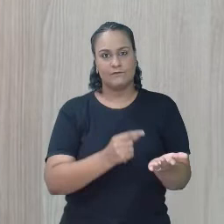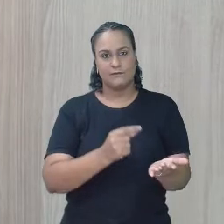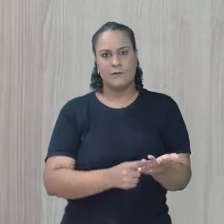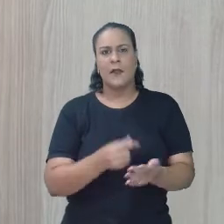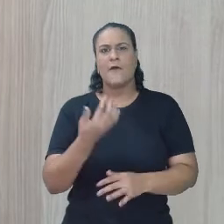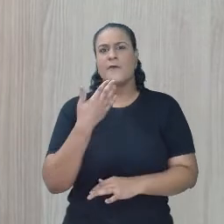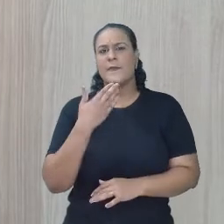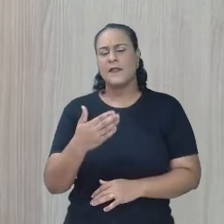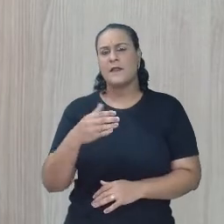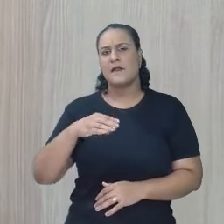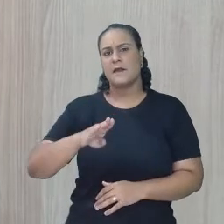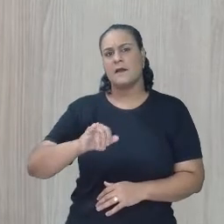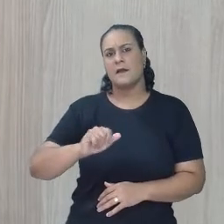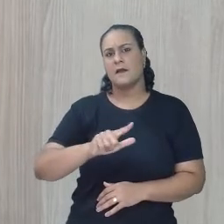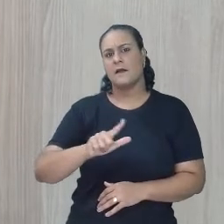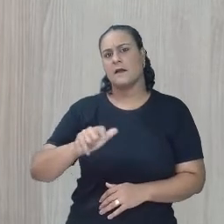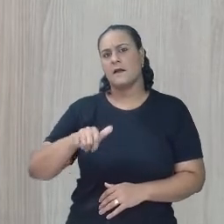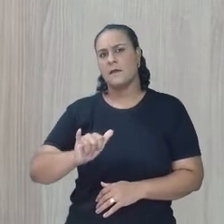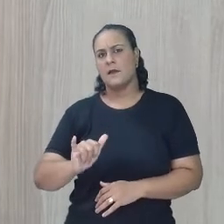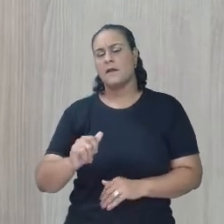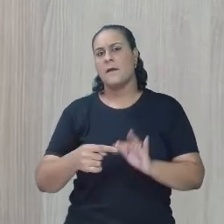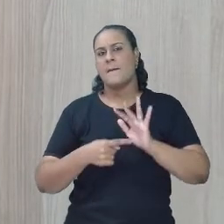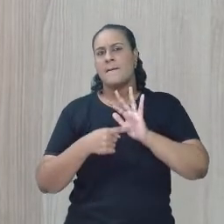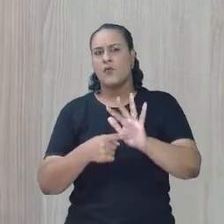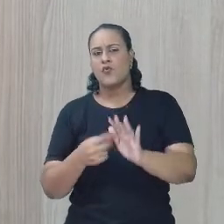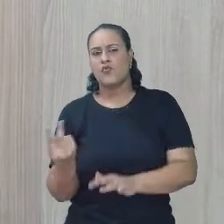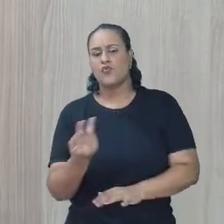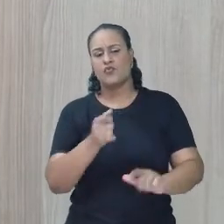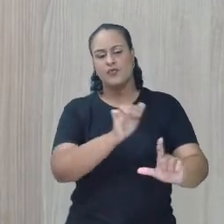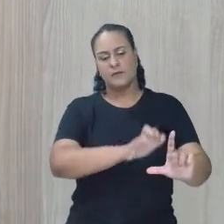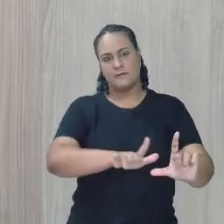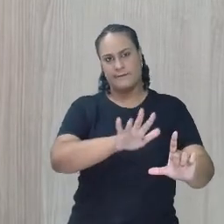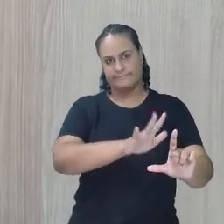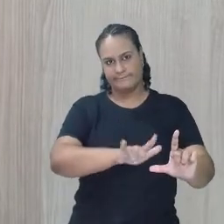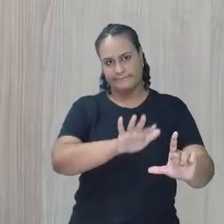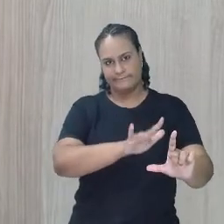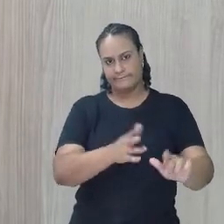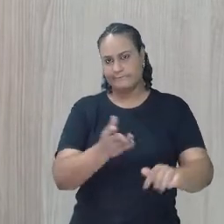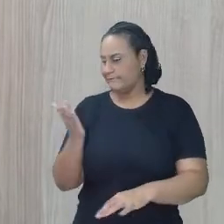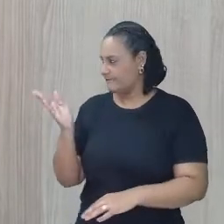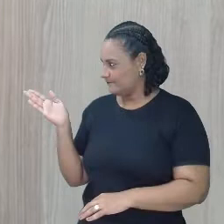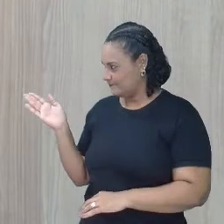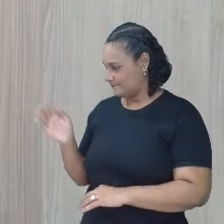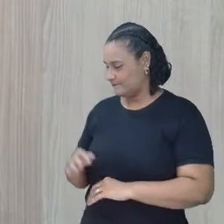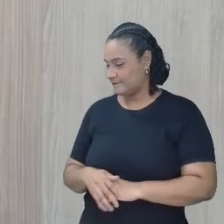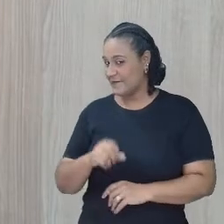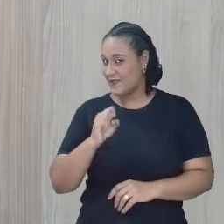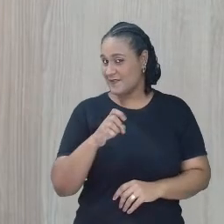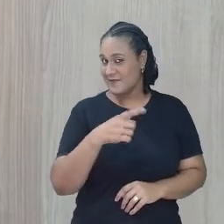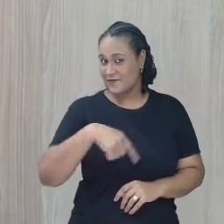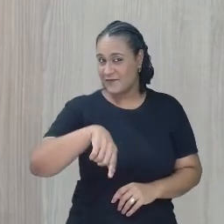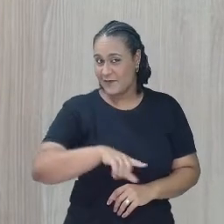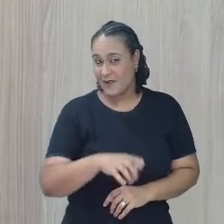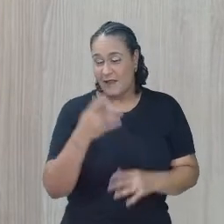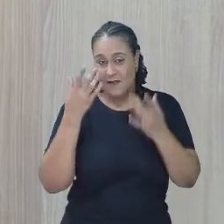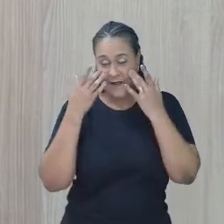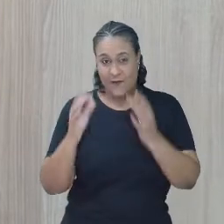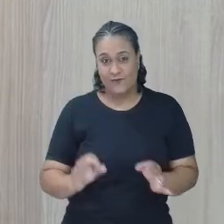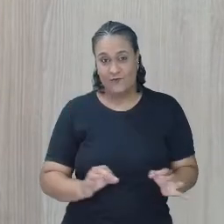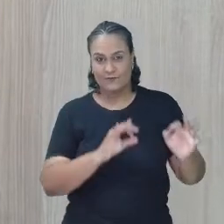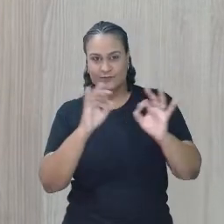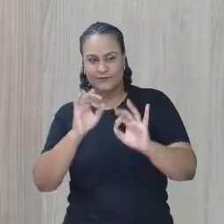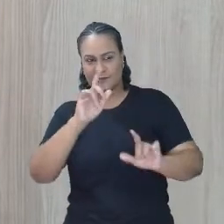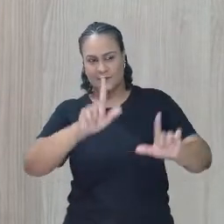Billy coloca aí, Billy, por favor, os dois QR Codes, tá? Então, se você está assistindo essa aula pela